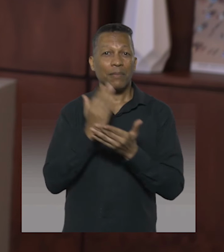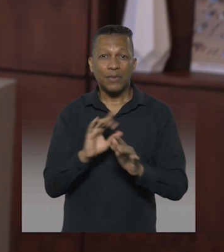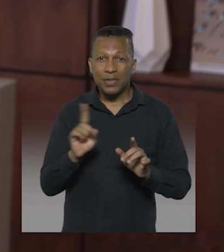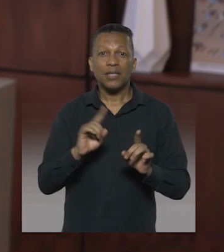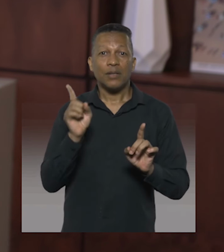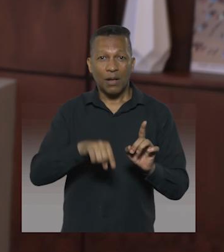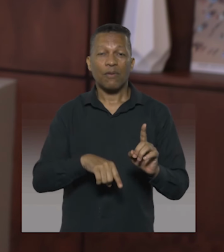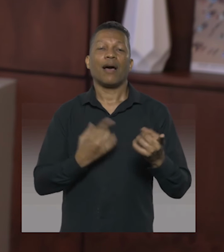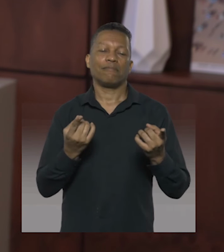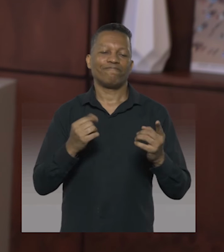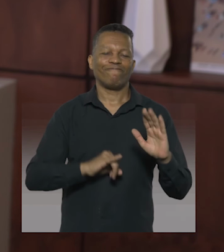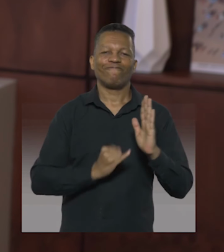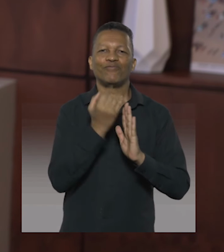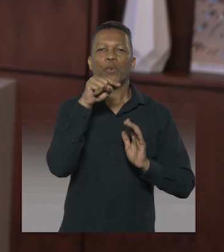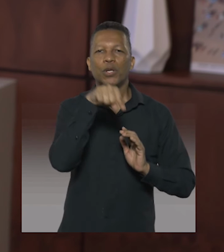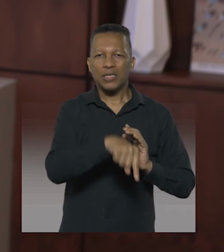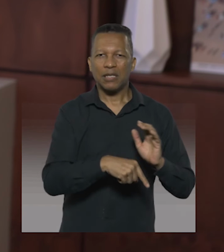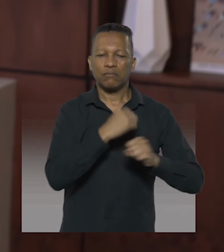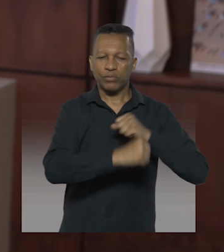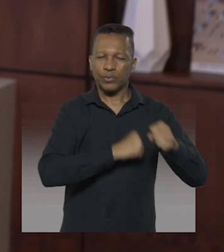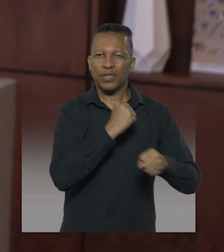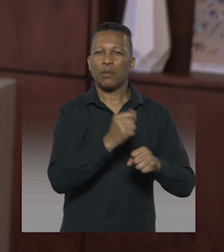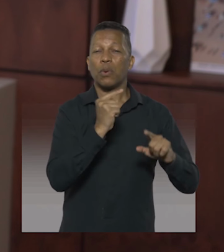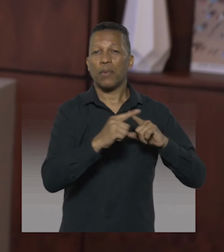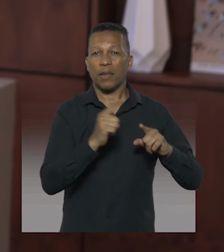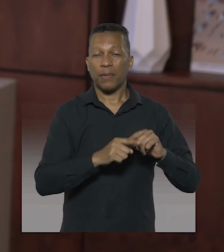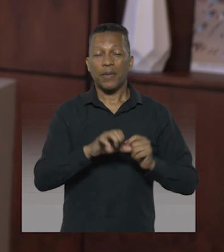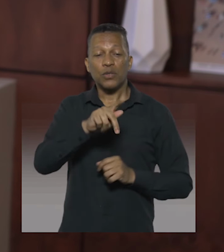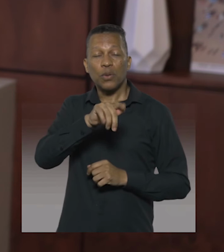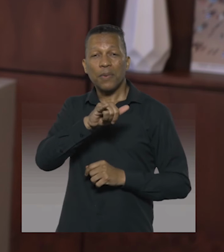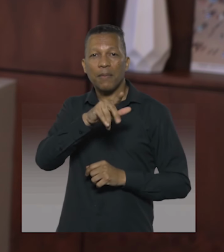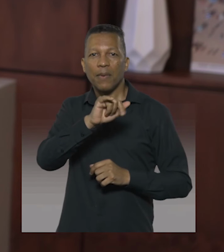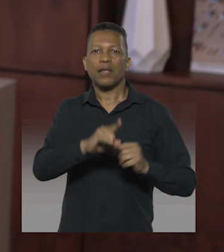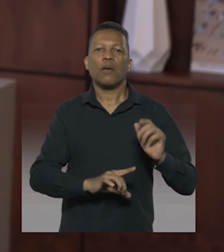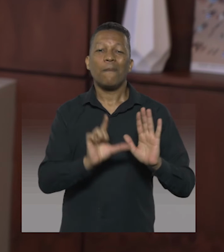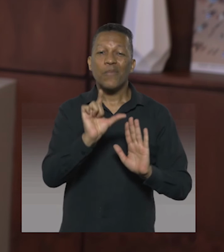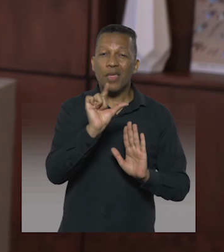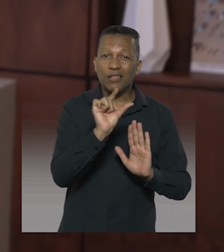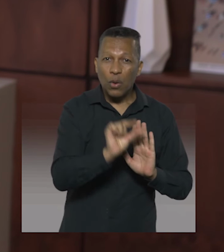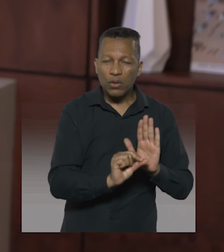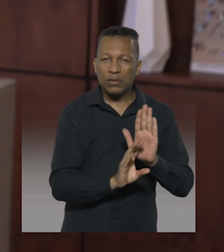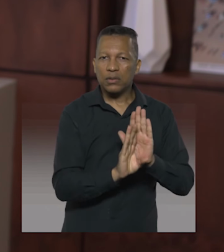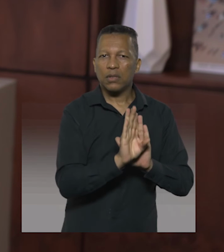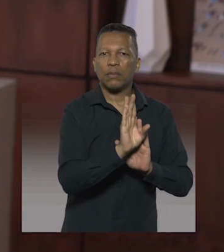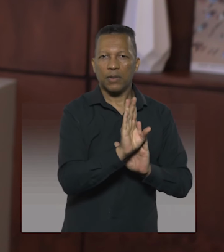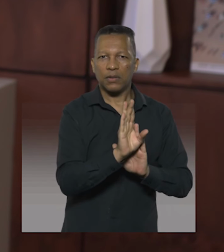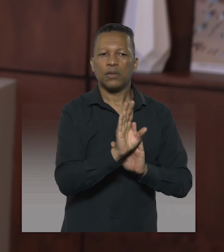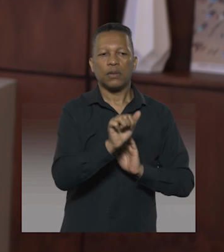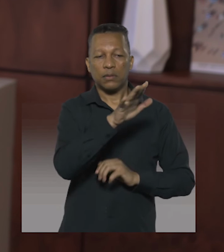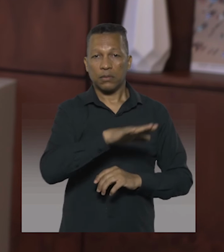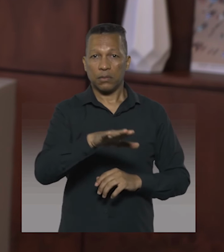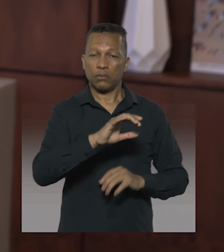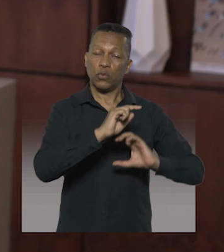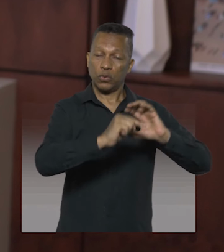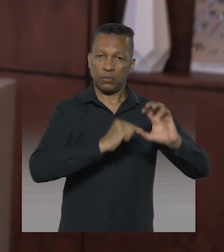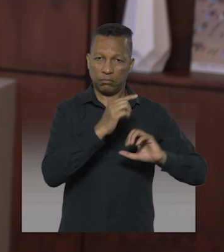ano pode ser afetada negativamente. De toda forma, o principal efeito sobre o PIB deve vir do menor crescimento global, que reduz a demanda por produtos brasileiros.